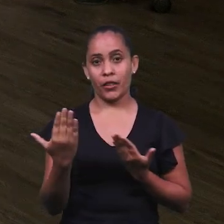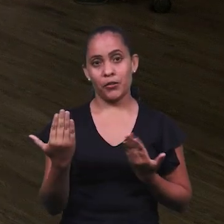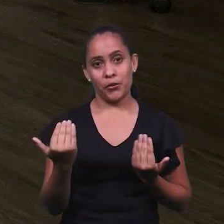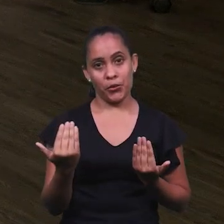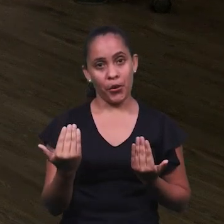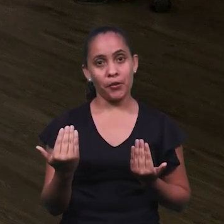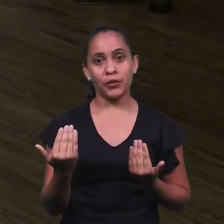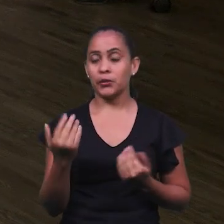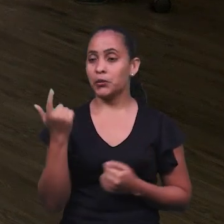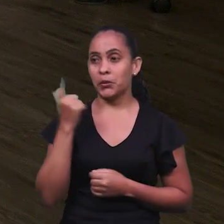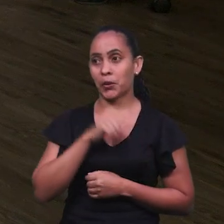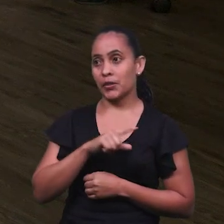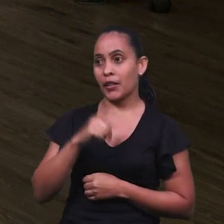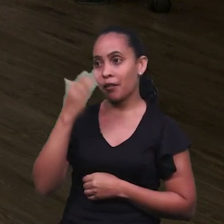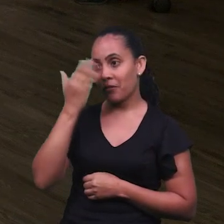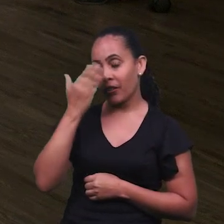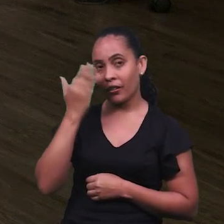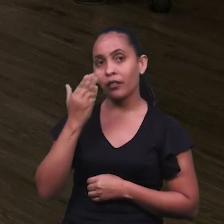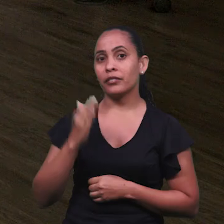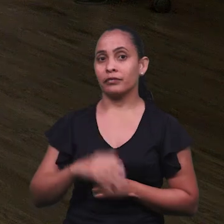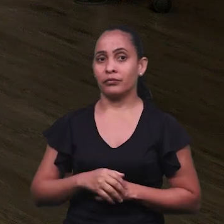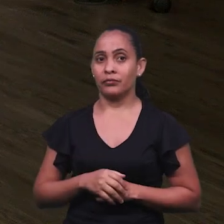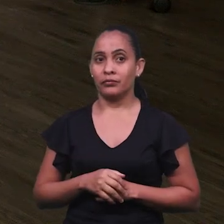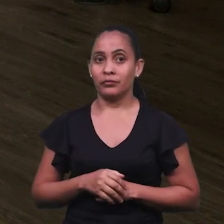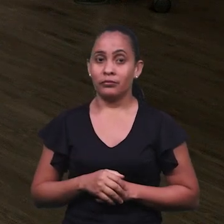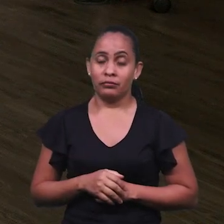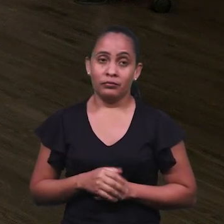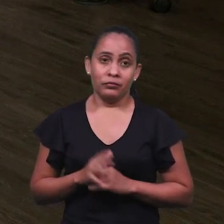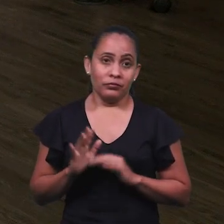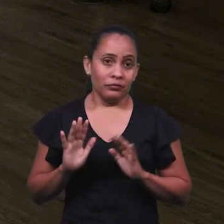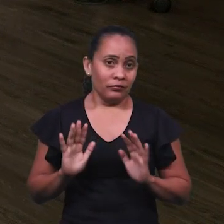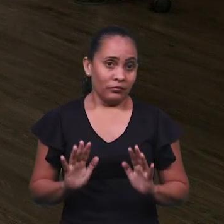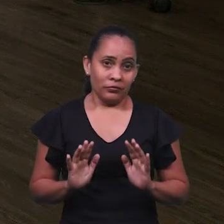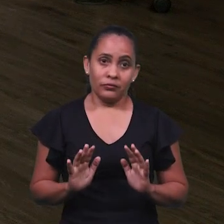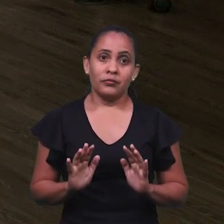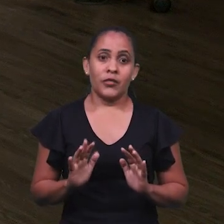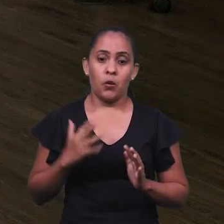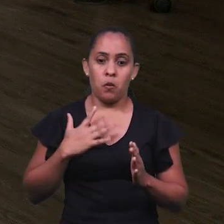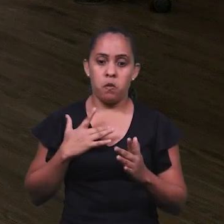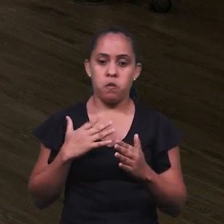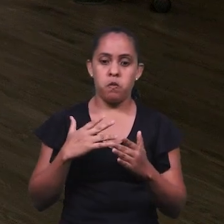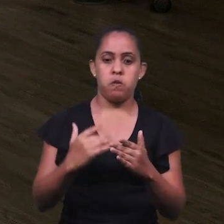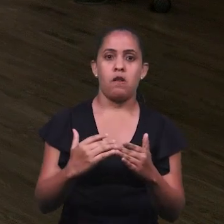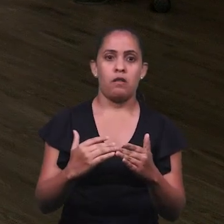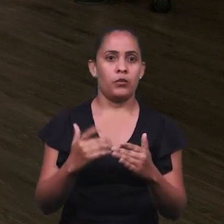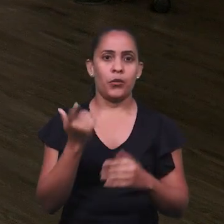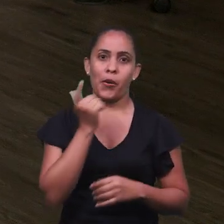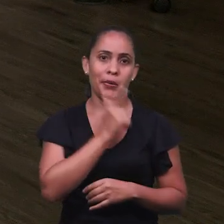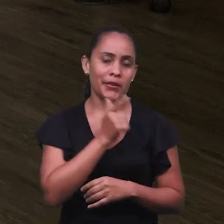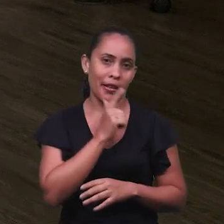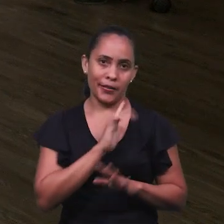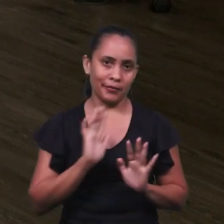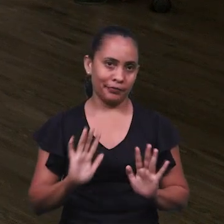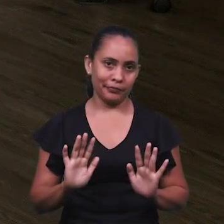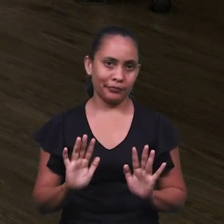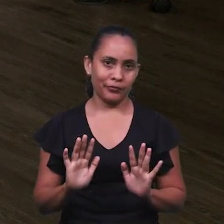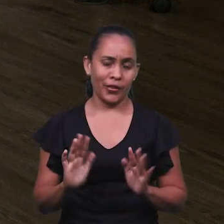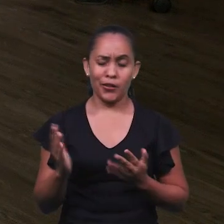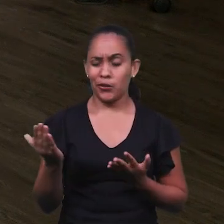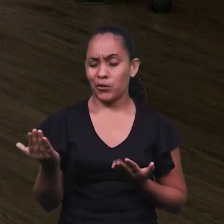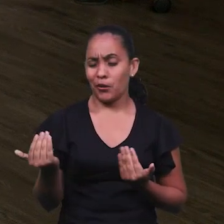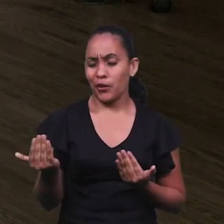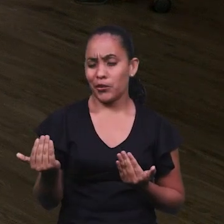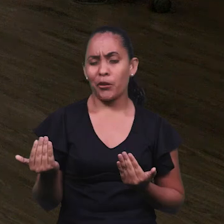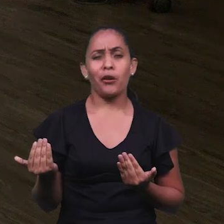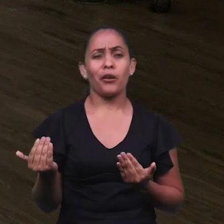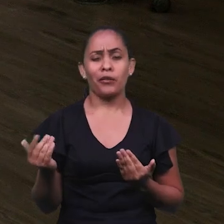ele não enxerga, ele não consegue enxergar por uma questão natural o fim dos dias. O jovem